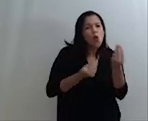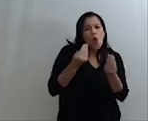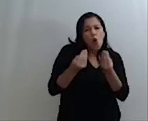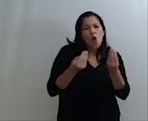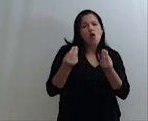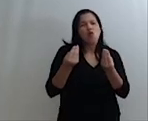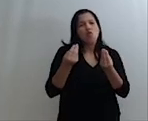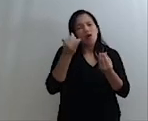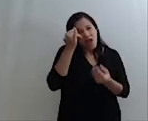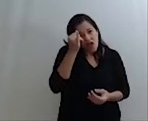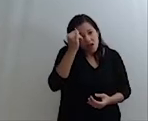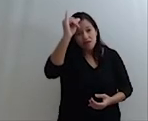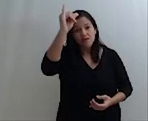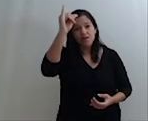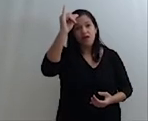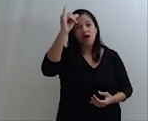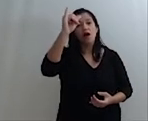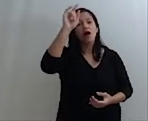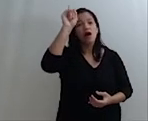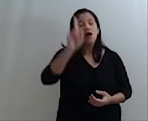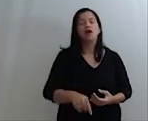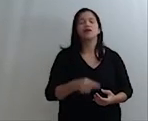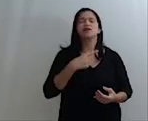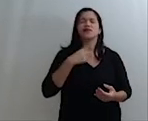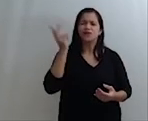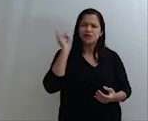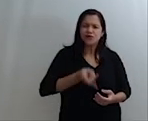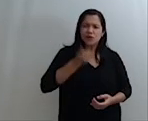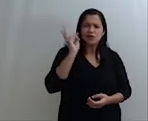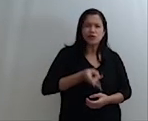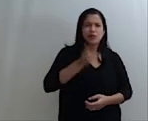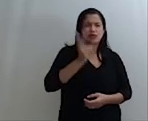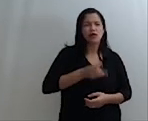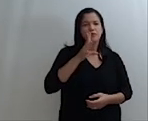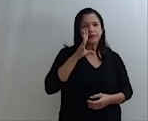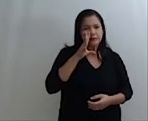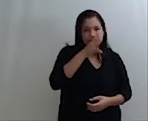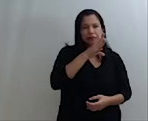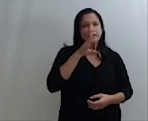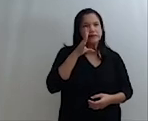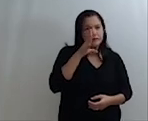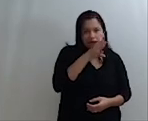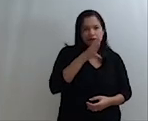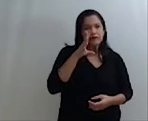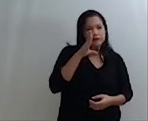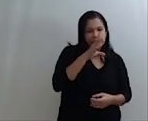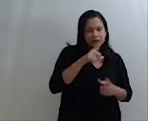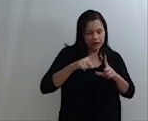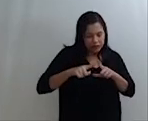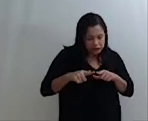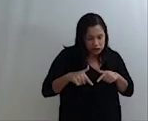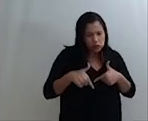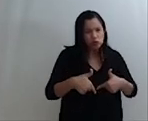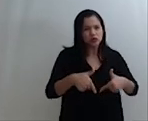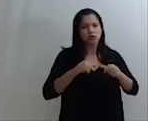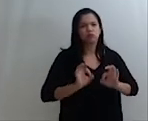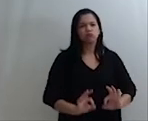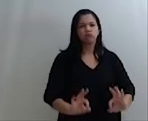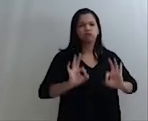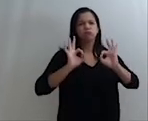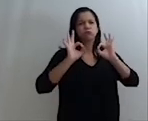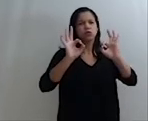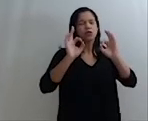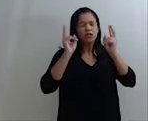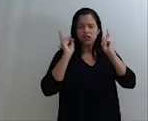ocorrência do erro tem sido uma constante eh nos depararmos com uma atuação de excelência por parte de todas as defensorias